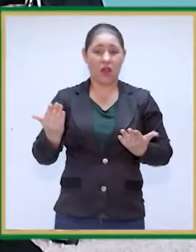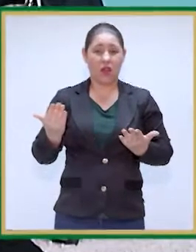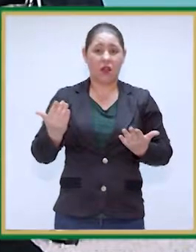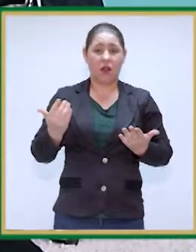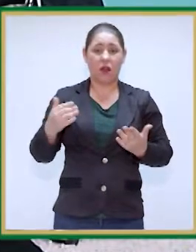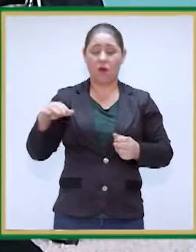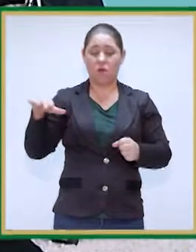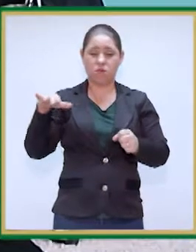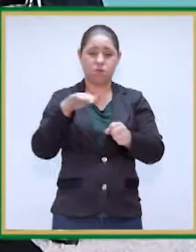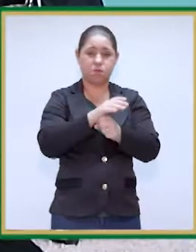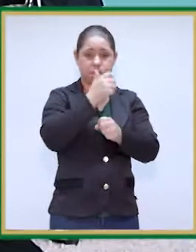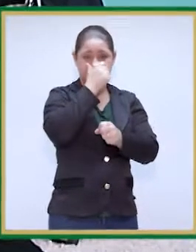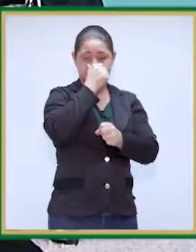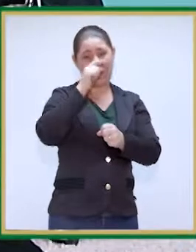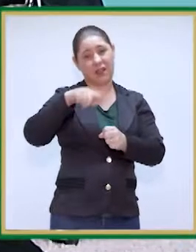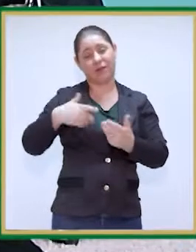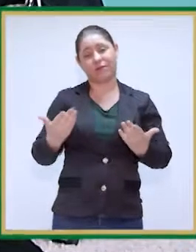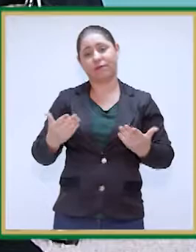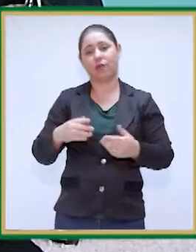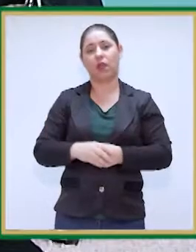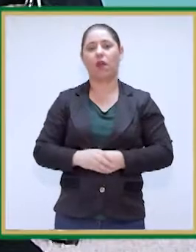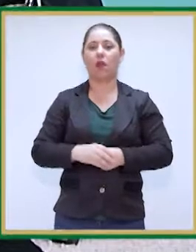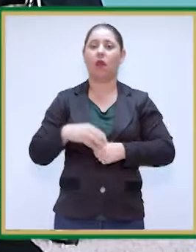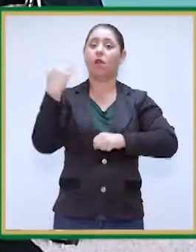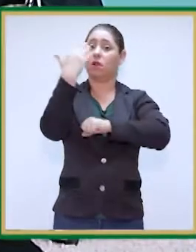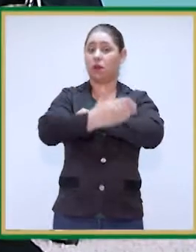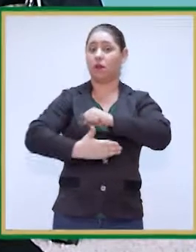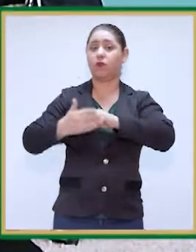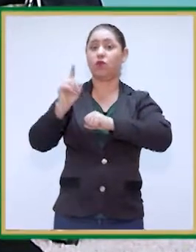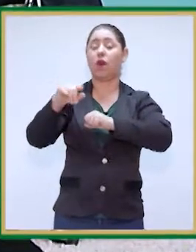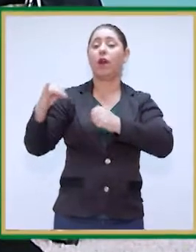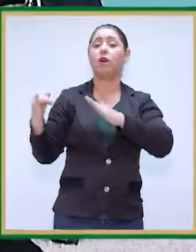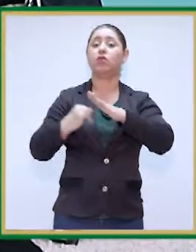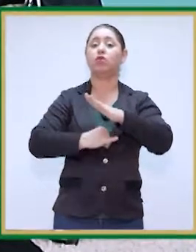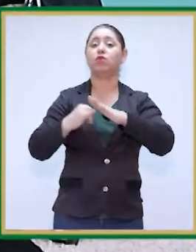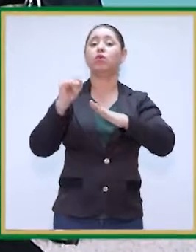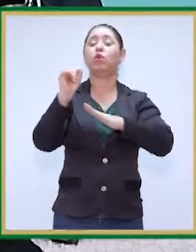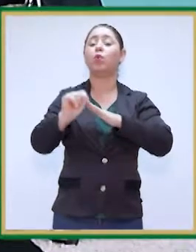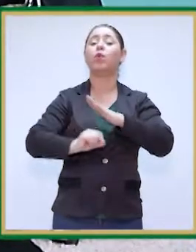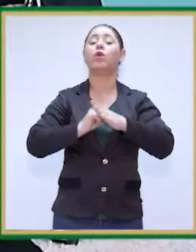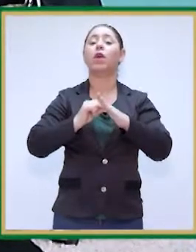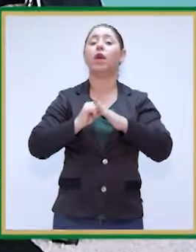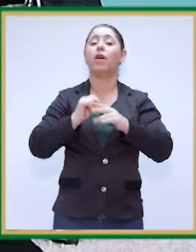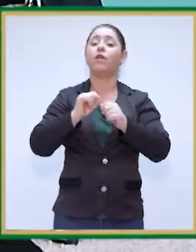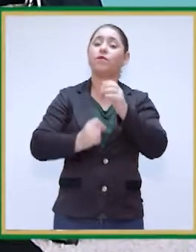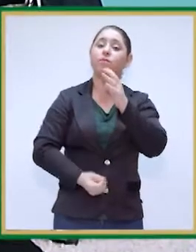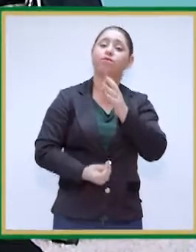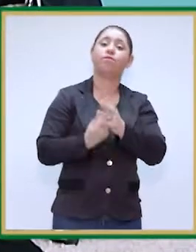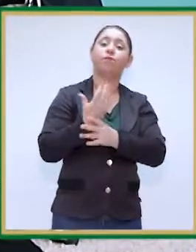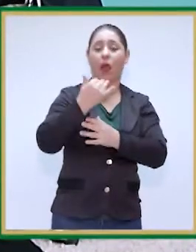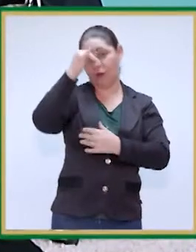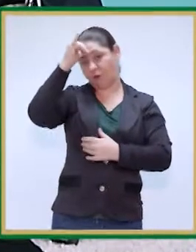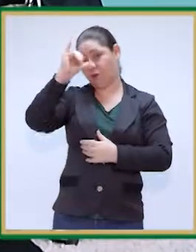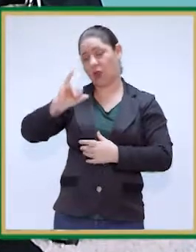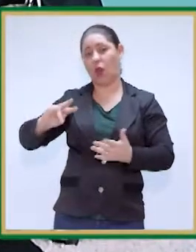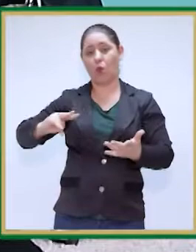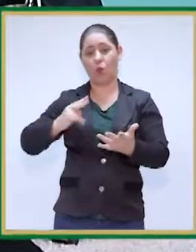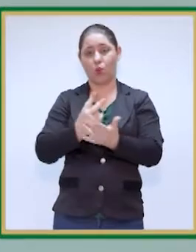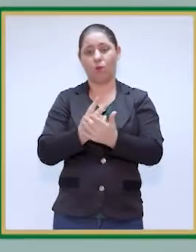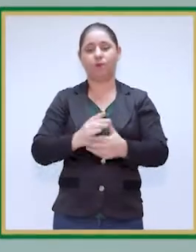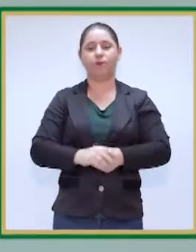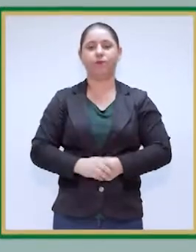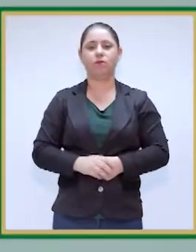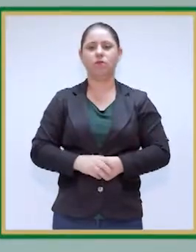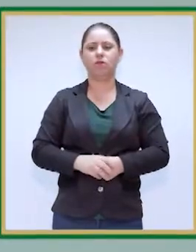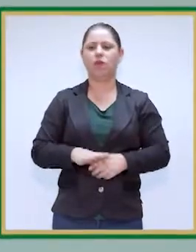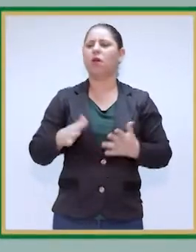produz abusos, e isso faz parte do jogo. E a Defensoria é a instituição forjada para evitar esses abusos. Então eu